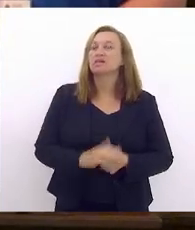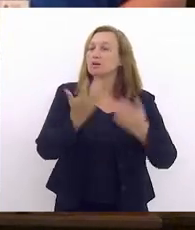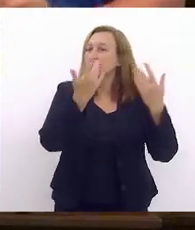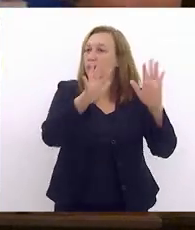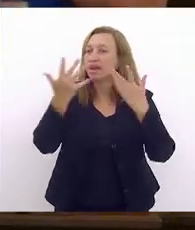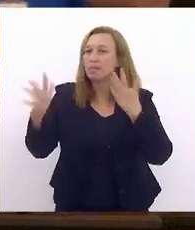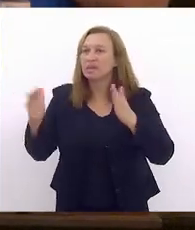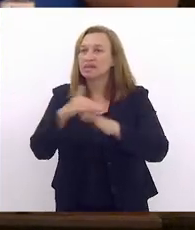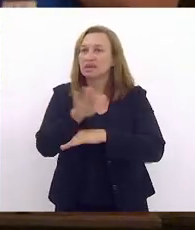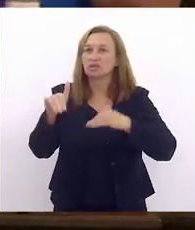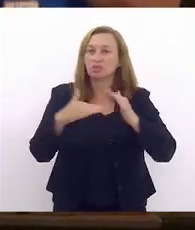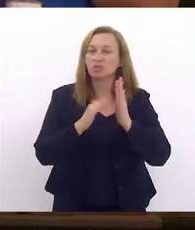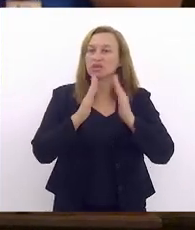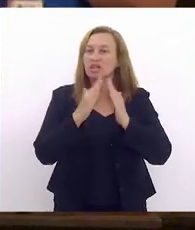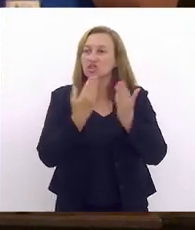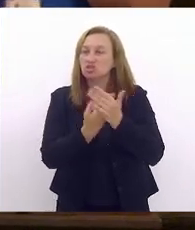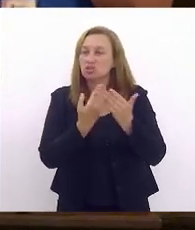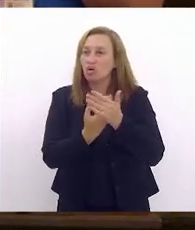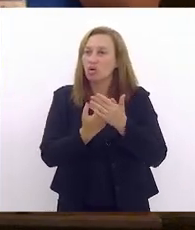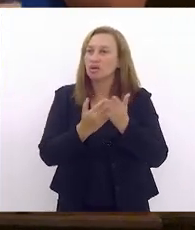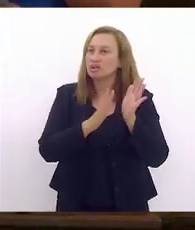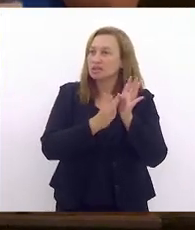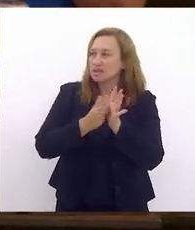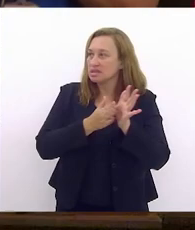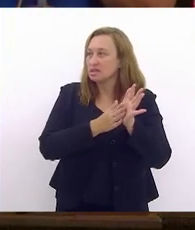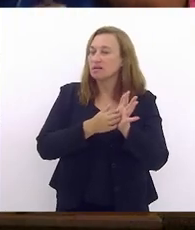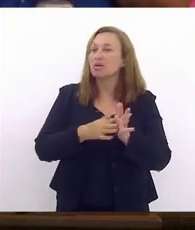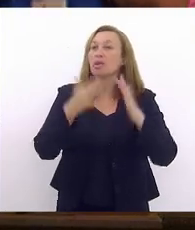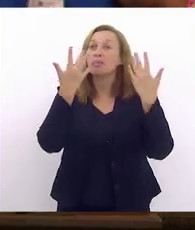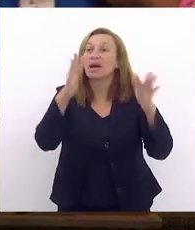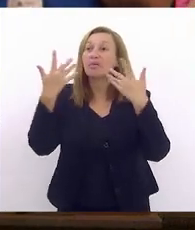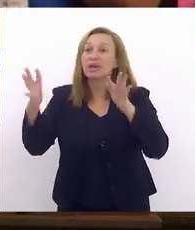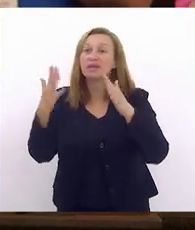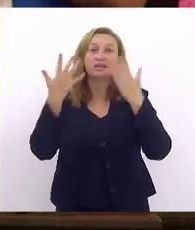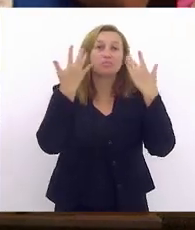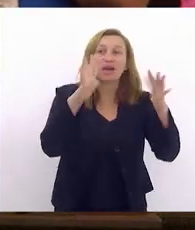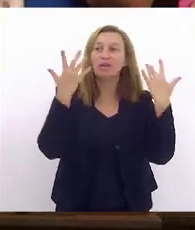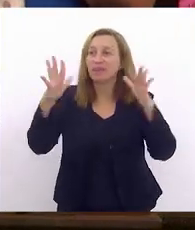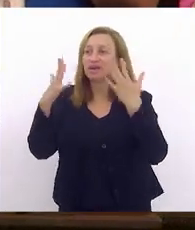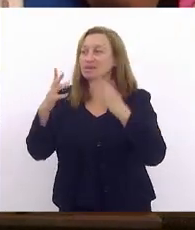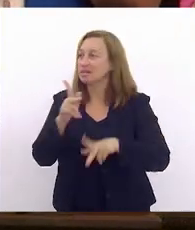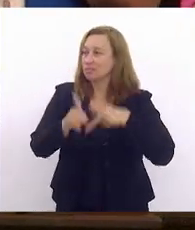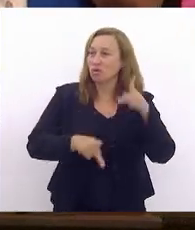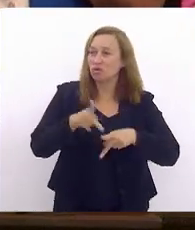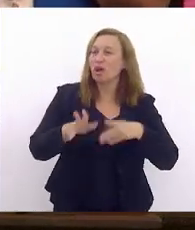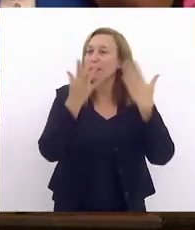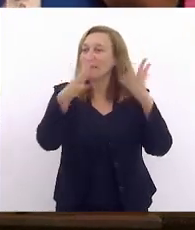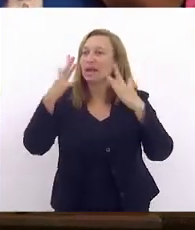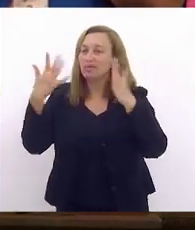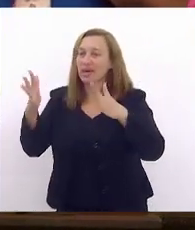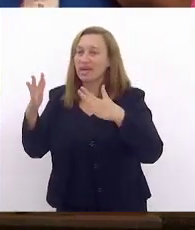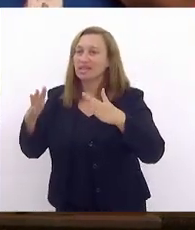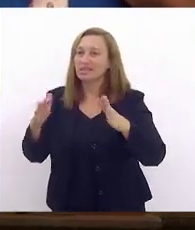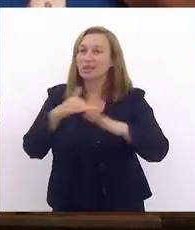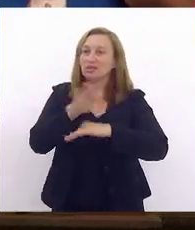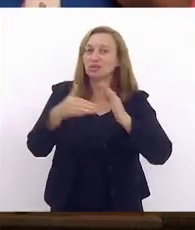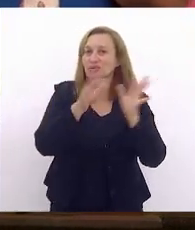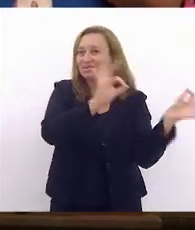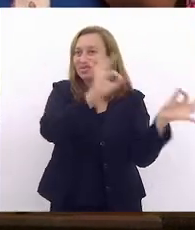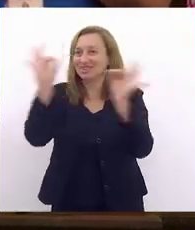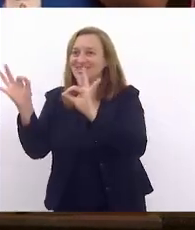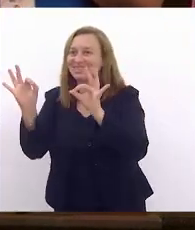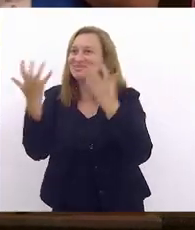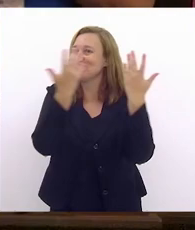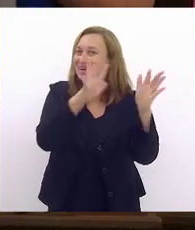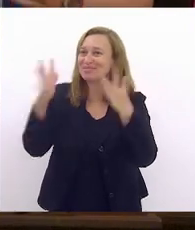a todas as escolas que aqui estiveram, parabéns ao povo, parabéns aos telespectadores e